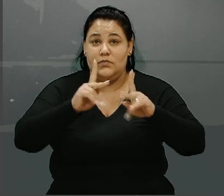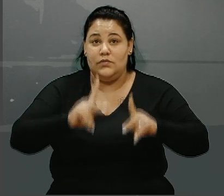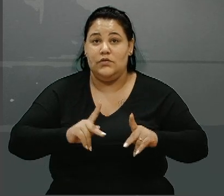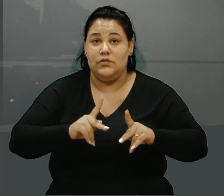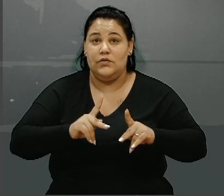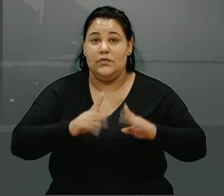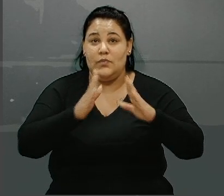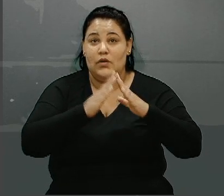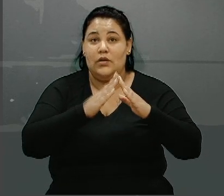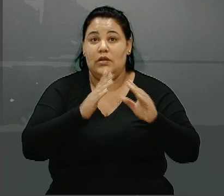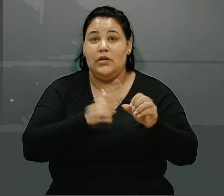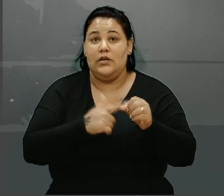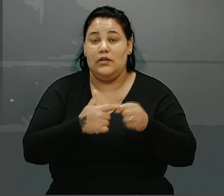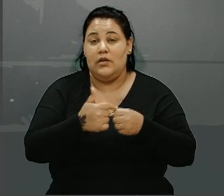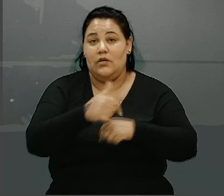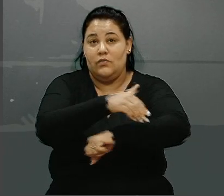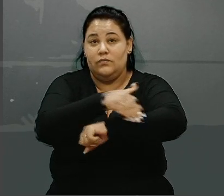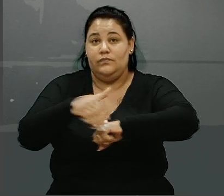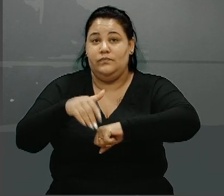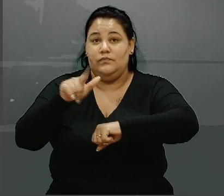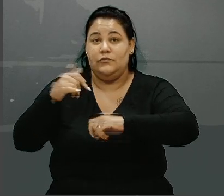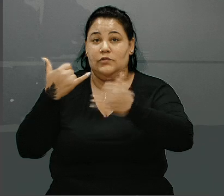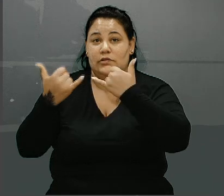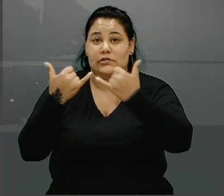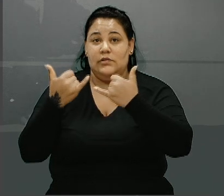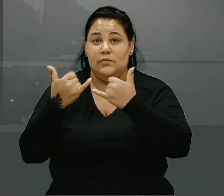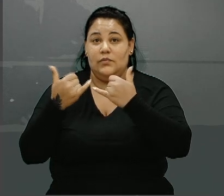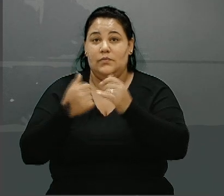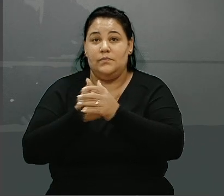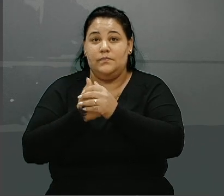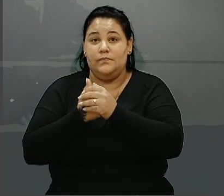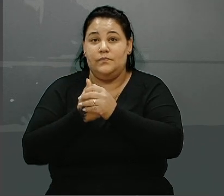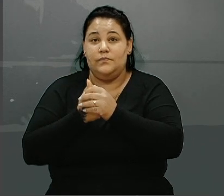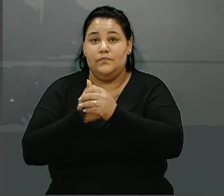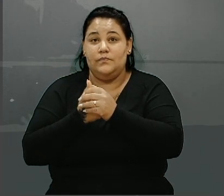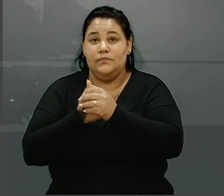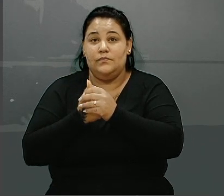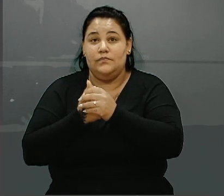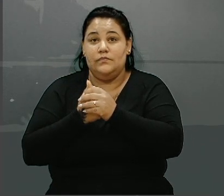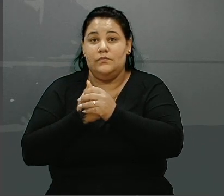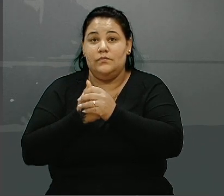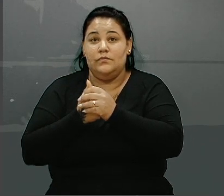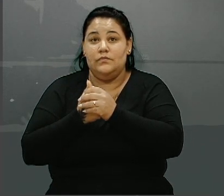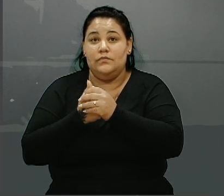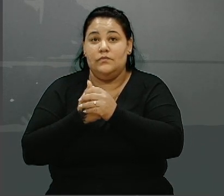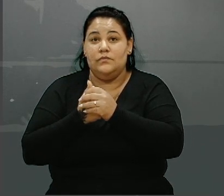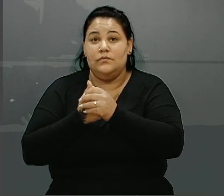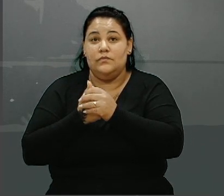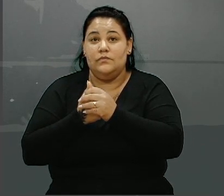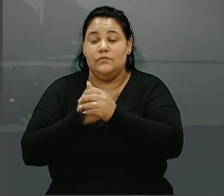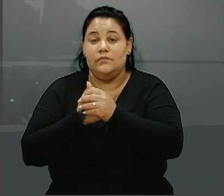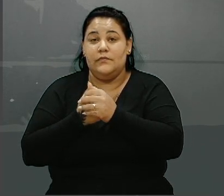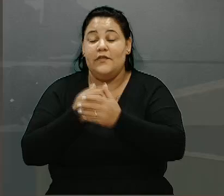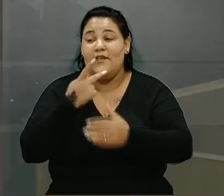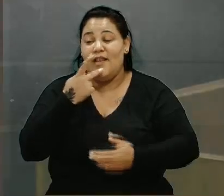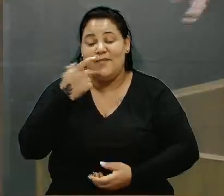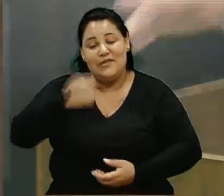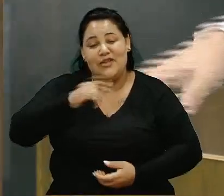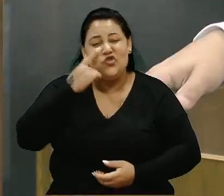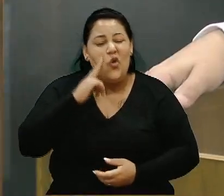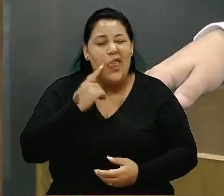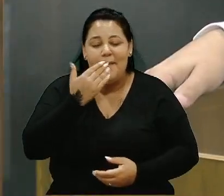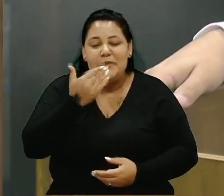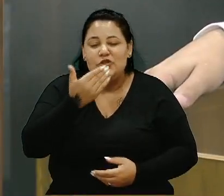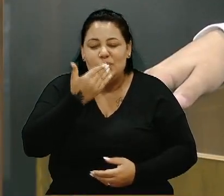citando um exemplo, que é ir lá, que quem não chora não mama, no sentido de buscar